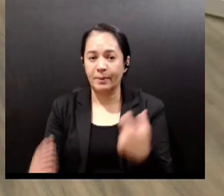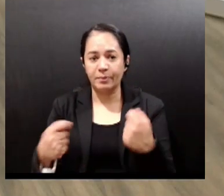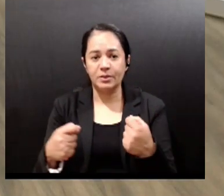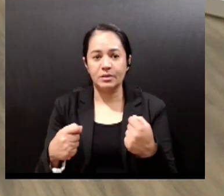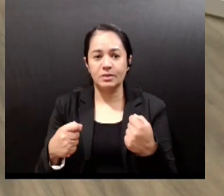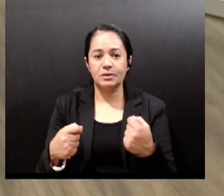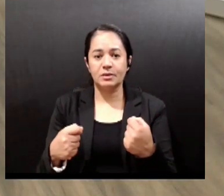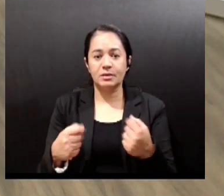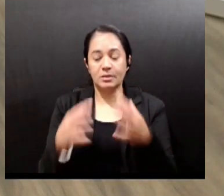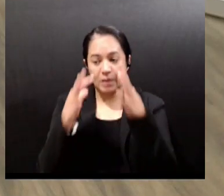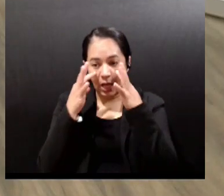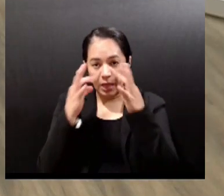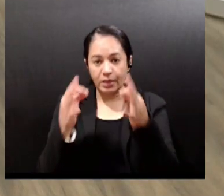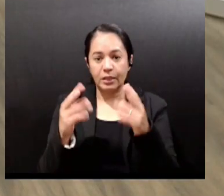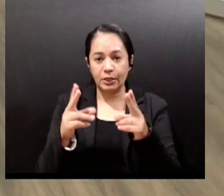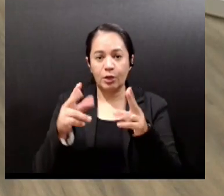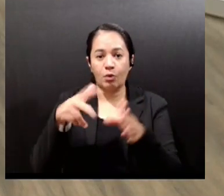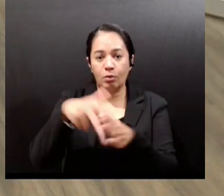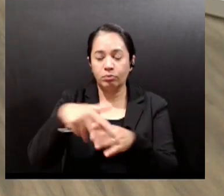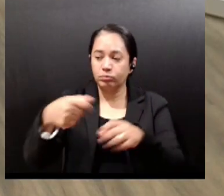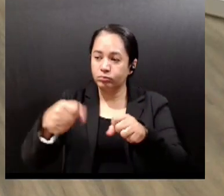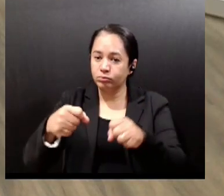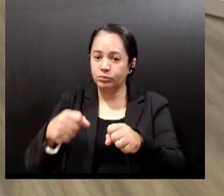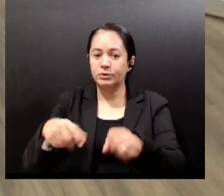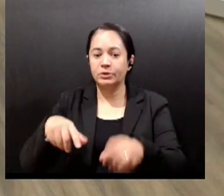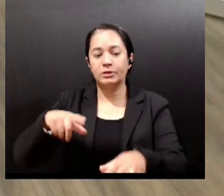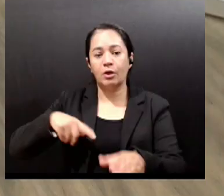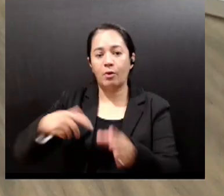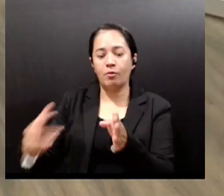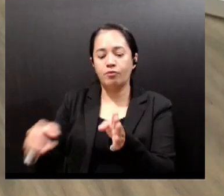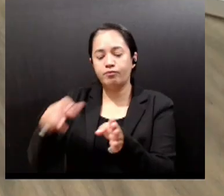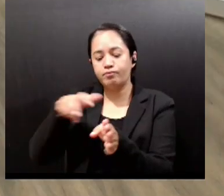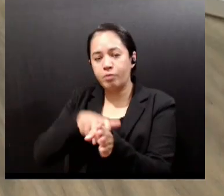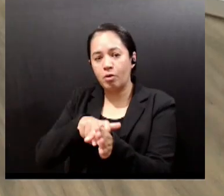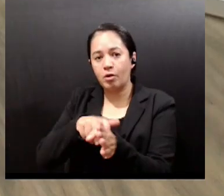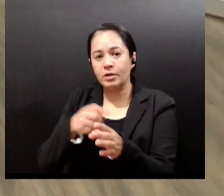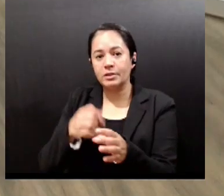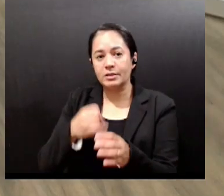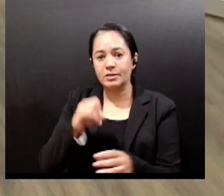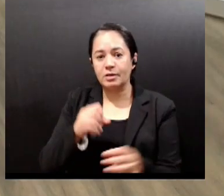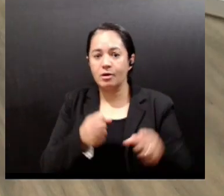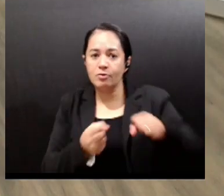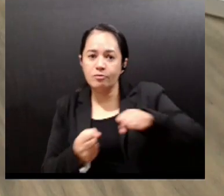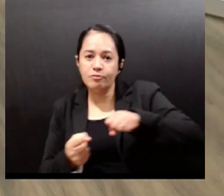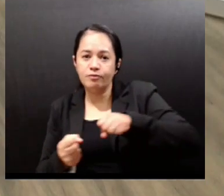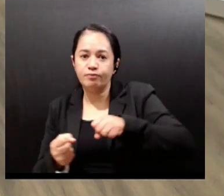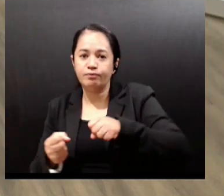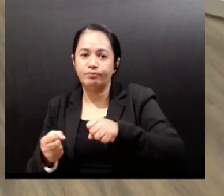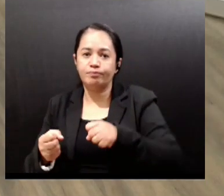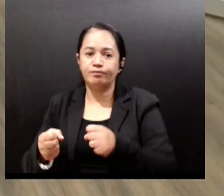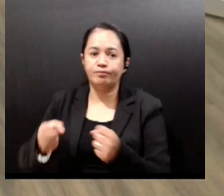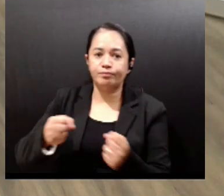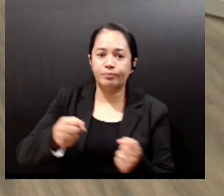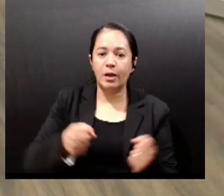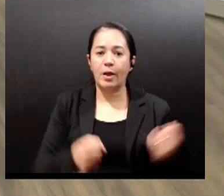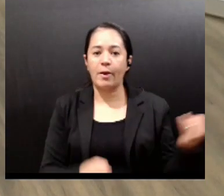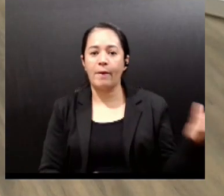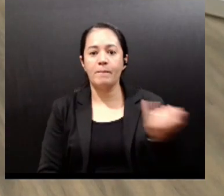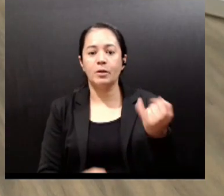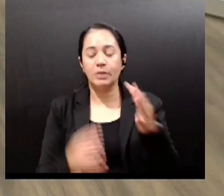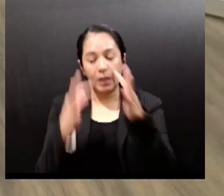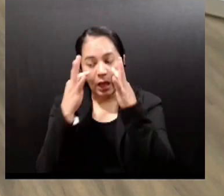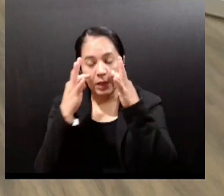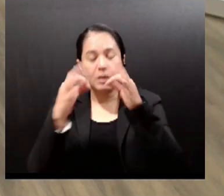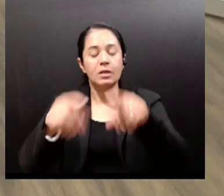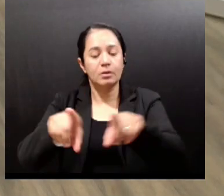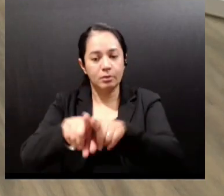o motorista quando você está na garupa, porque se ele faz uma curva, né? Tem tudo isso que é importante ter essa atenção também do